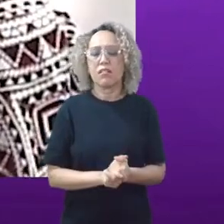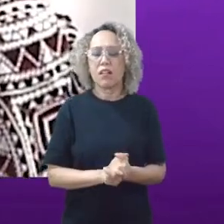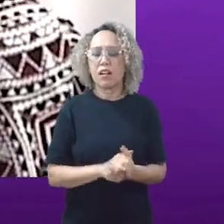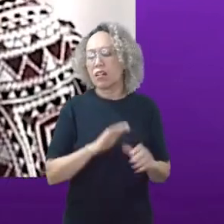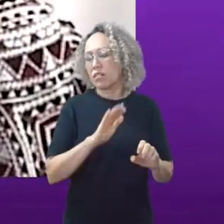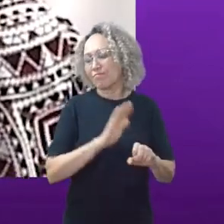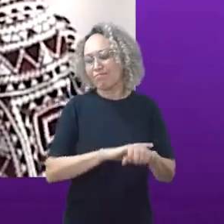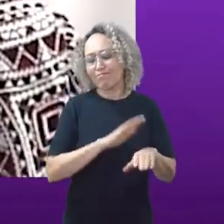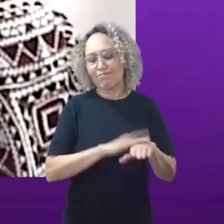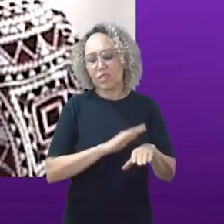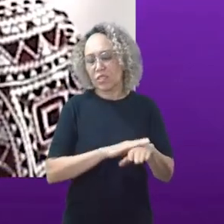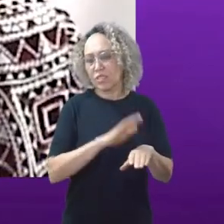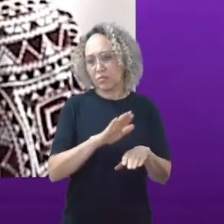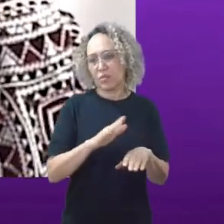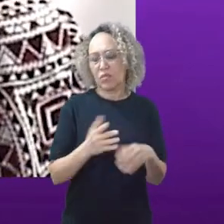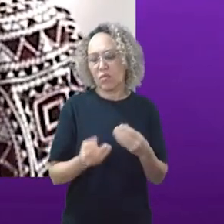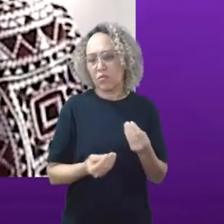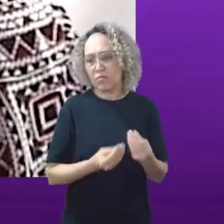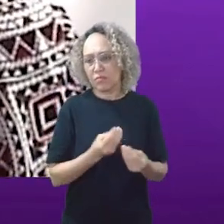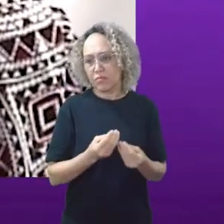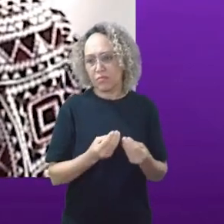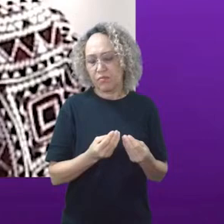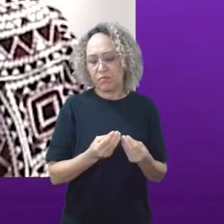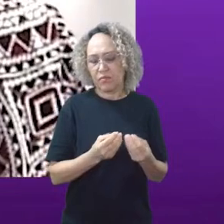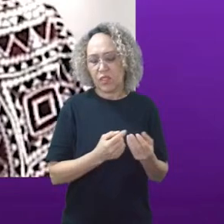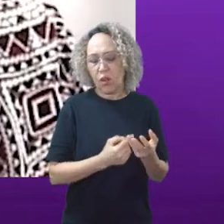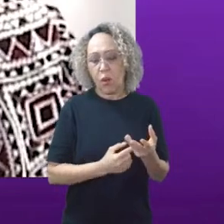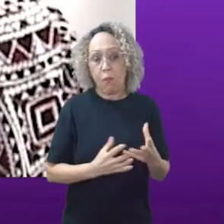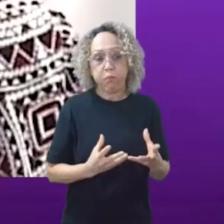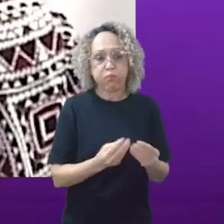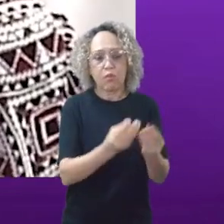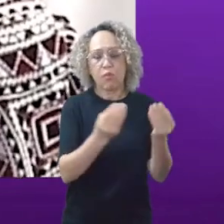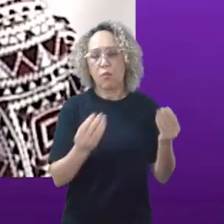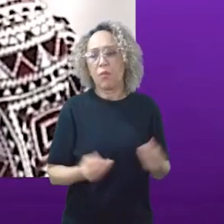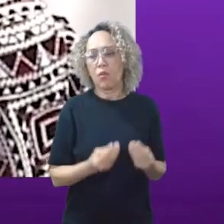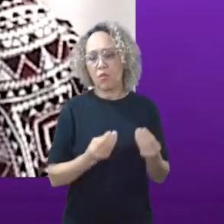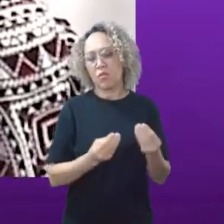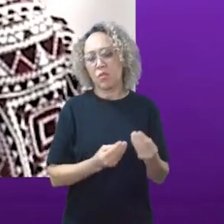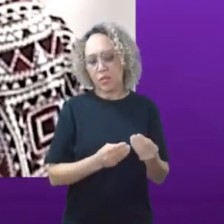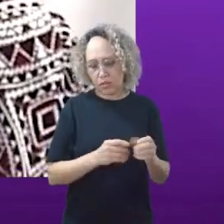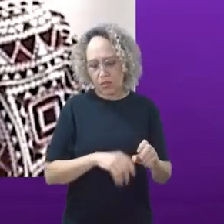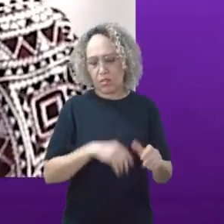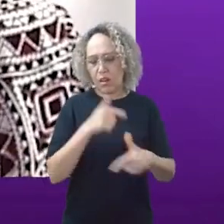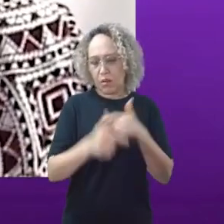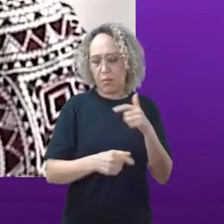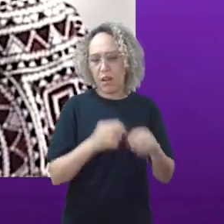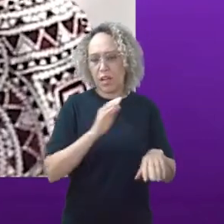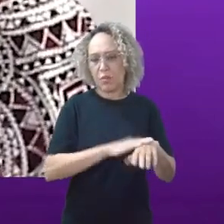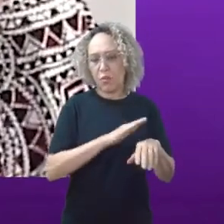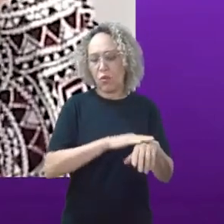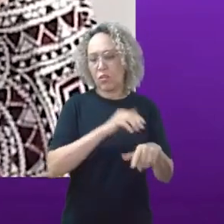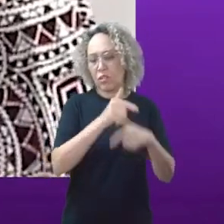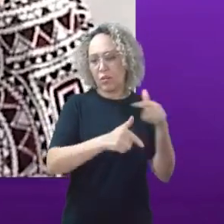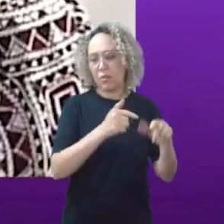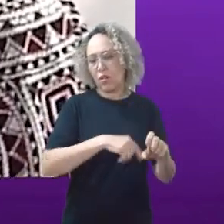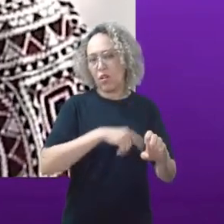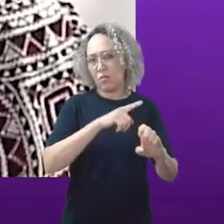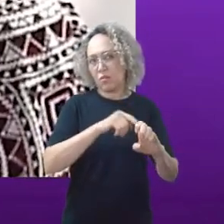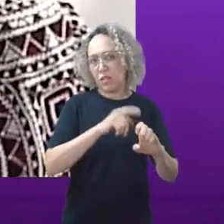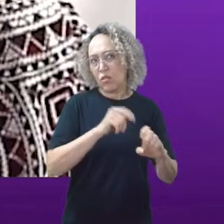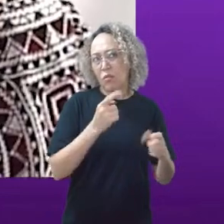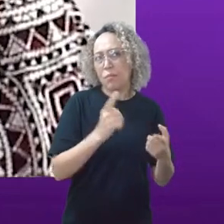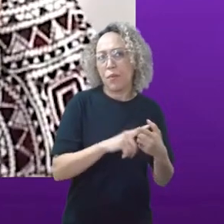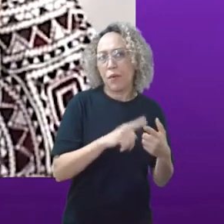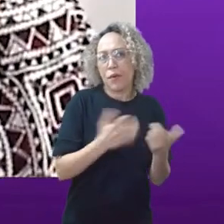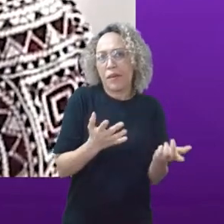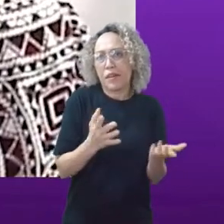por vontade, muitos nessa situação porque não têm alternativas. Quando a gente fala da